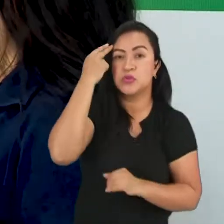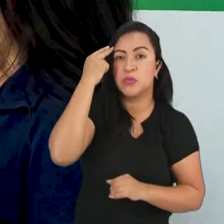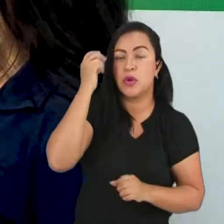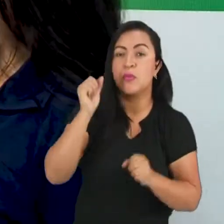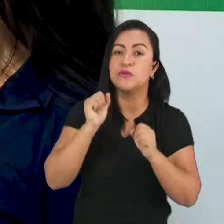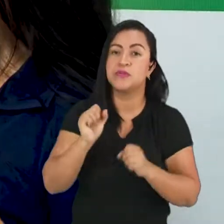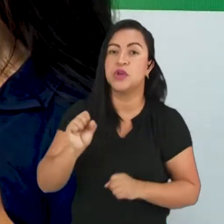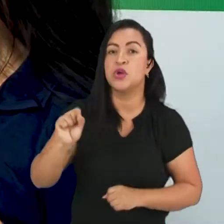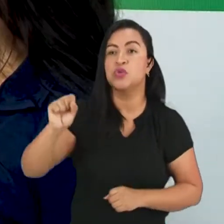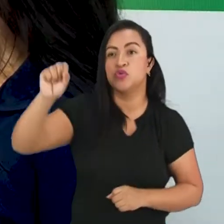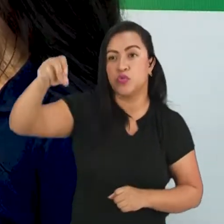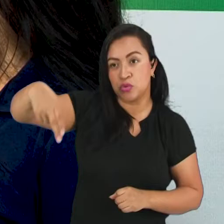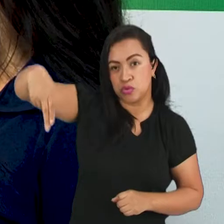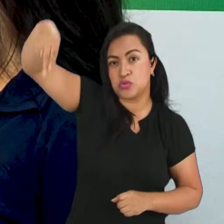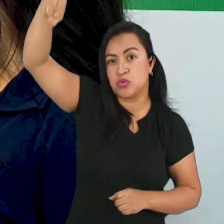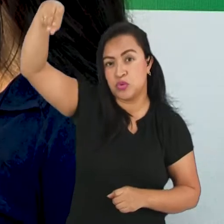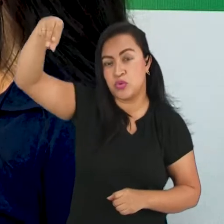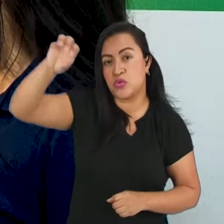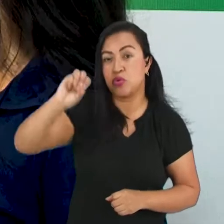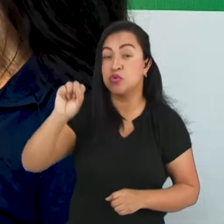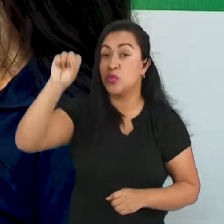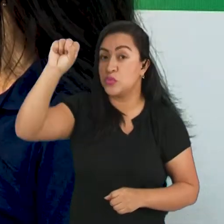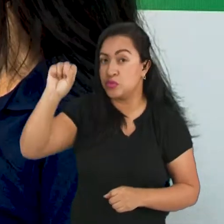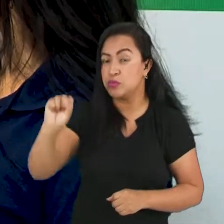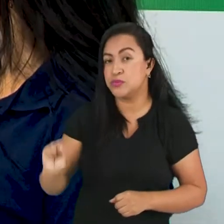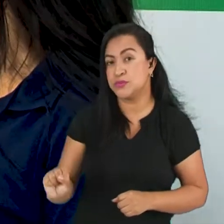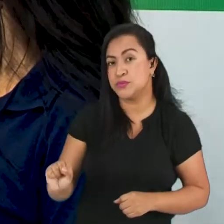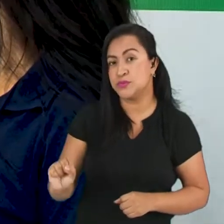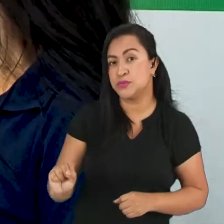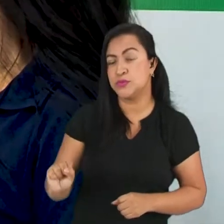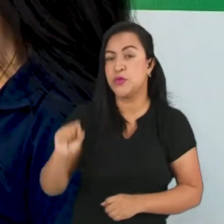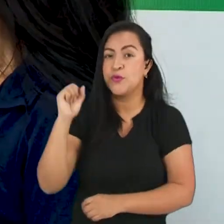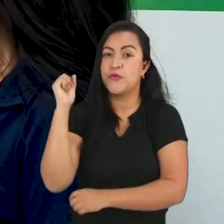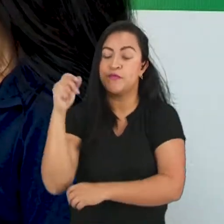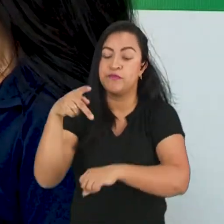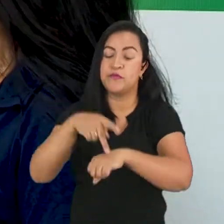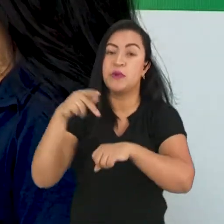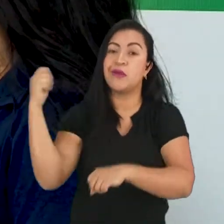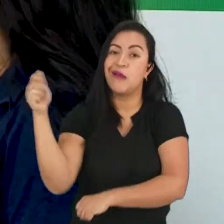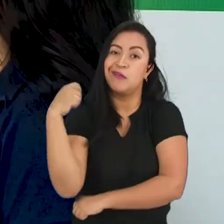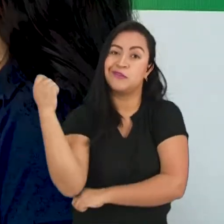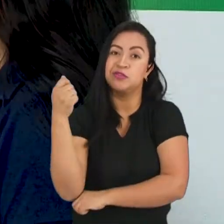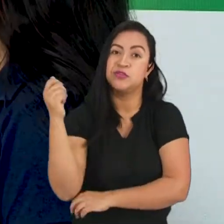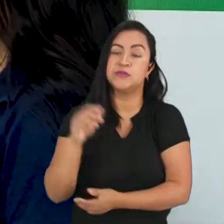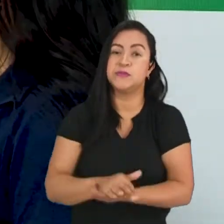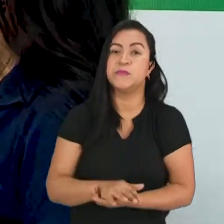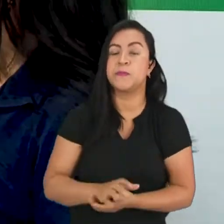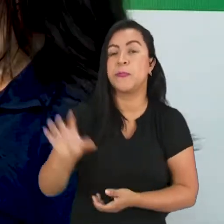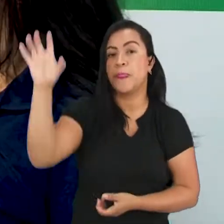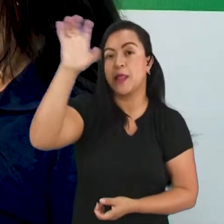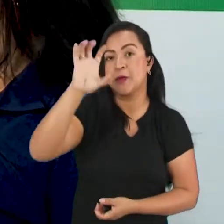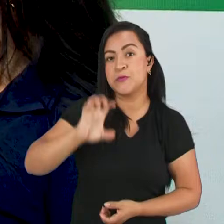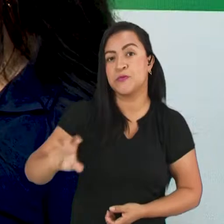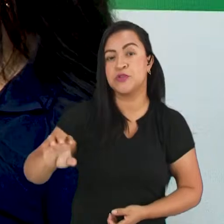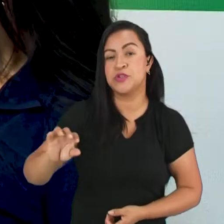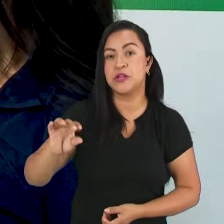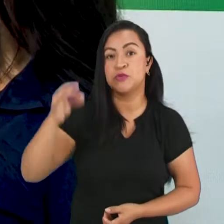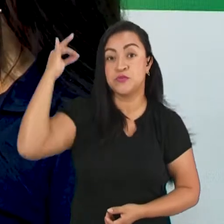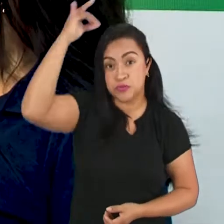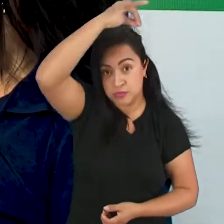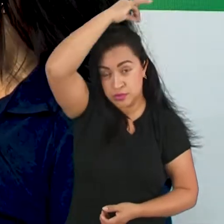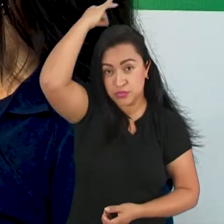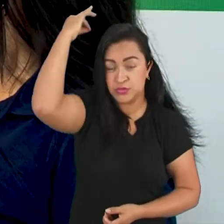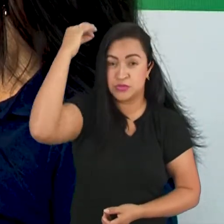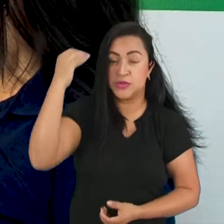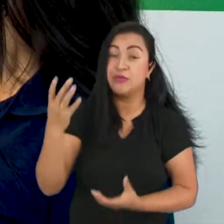Canadá, e depois ir atrás do verão no hemisfério sul, na Argentina. O estado do Espírito Santo, aqui no Brasil,